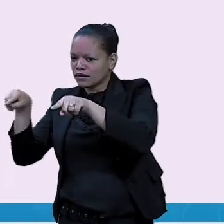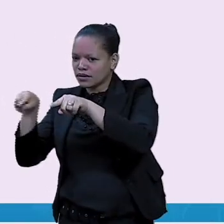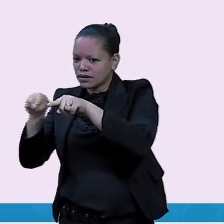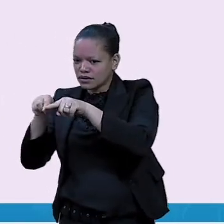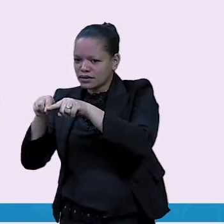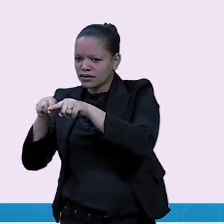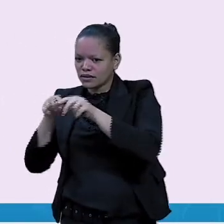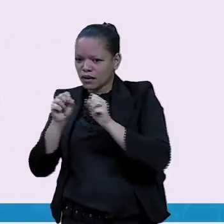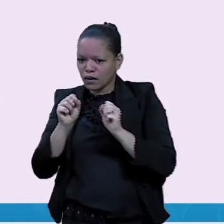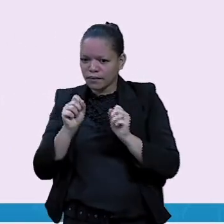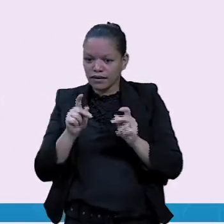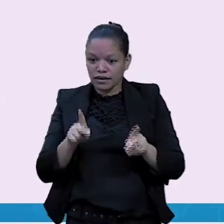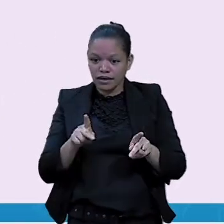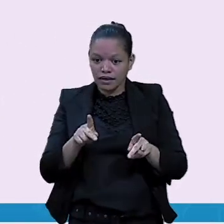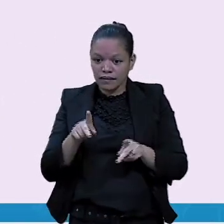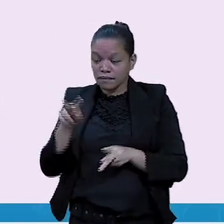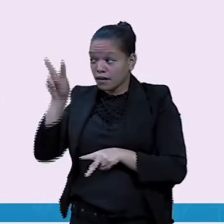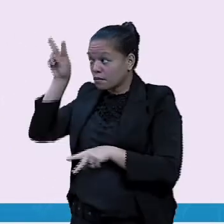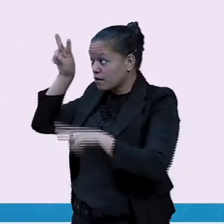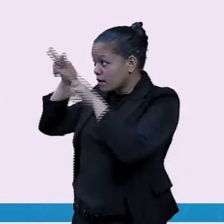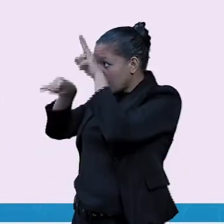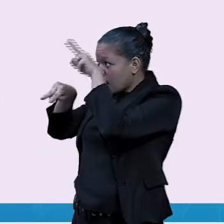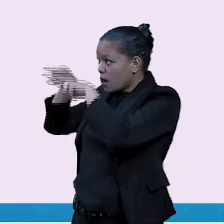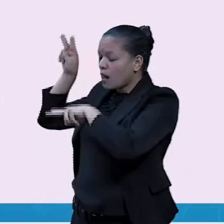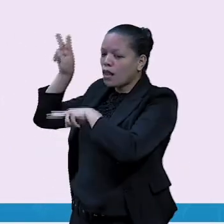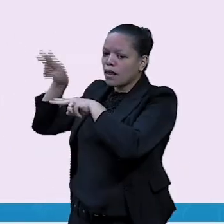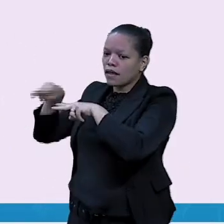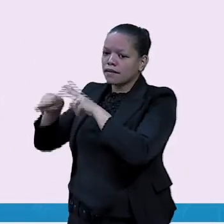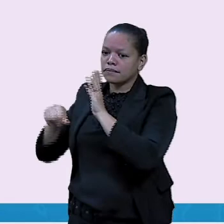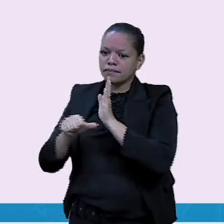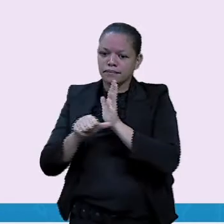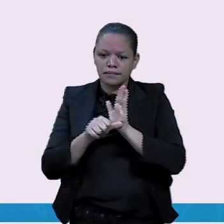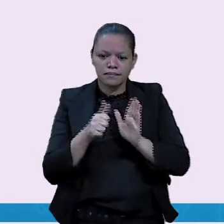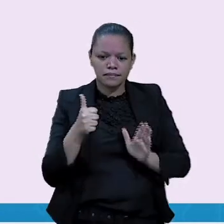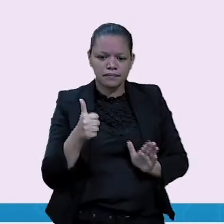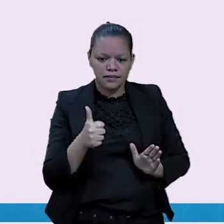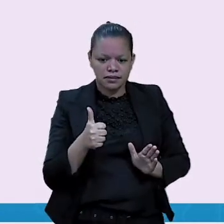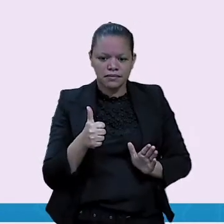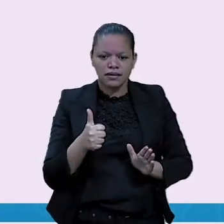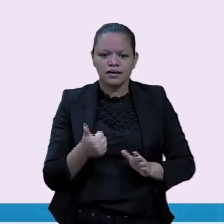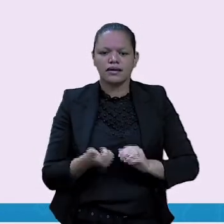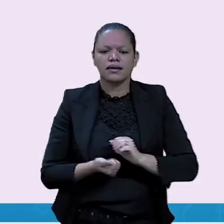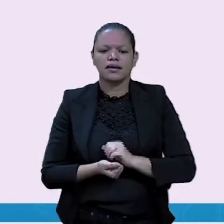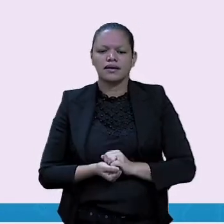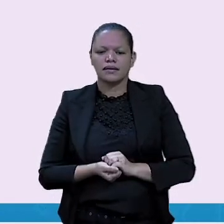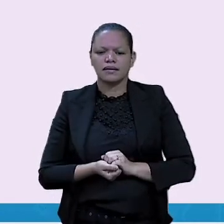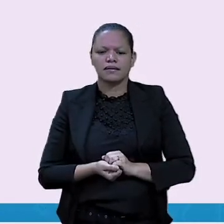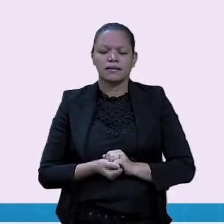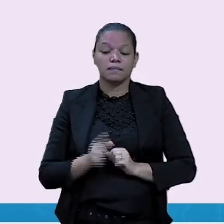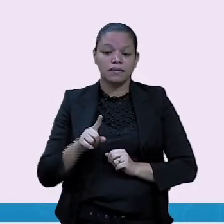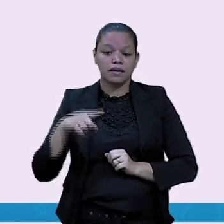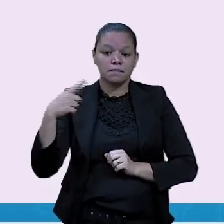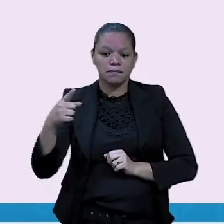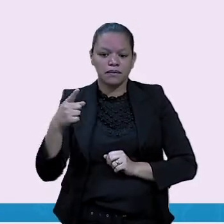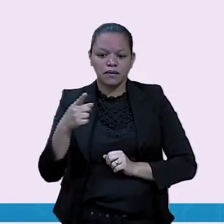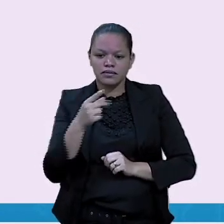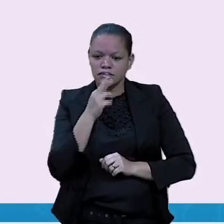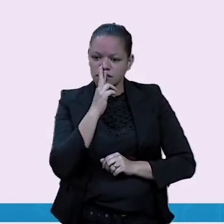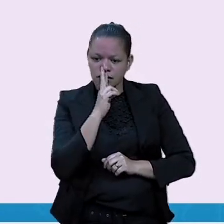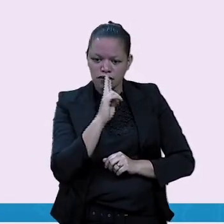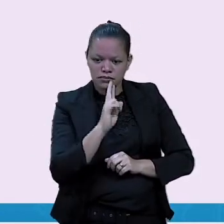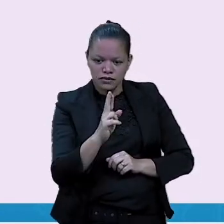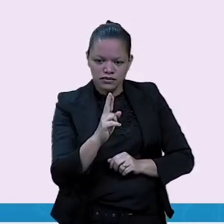ler a tirinha e depois nós vamos responder algumas perguntas para ver se vocês entenderam bem aí o humor da nossa